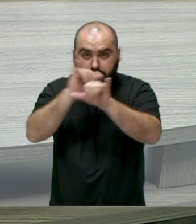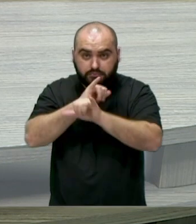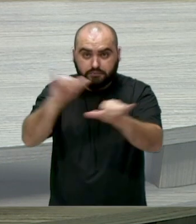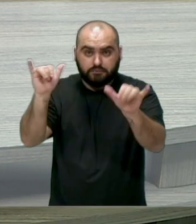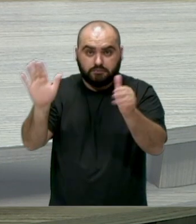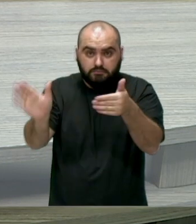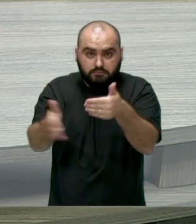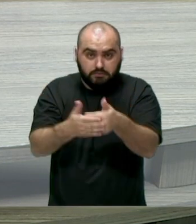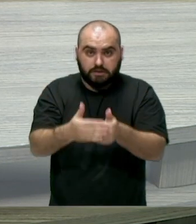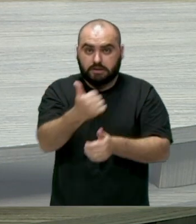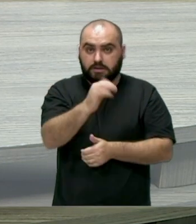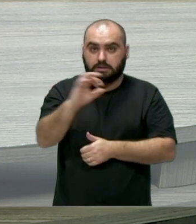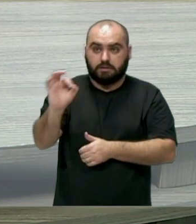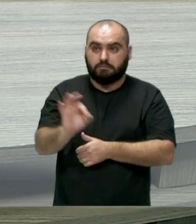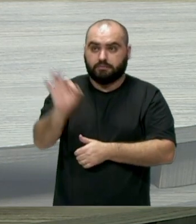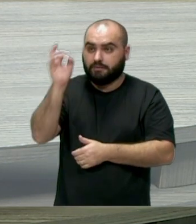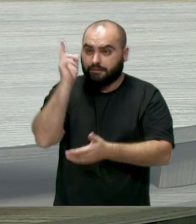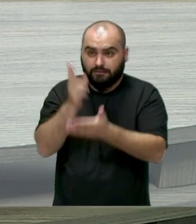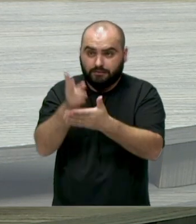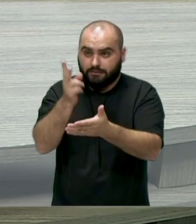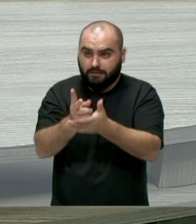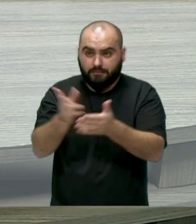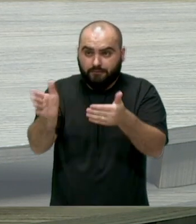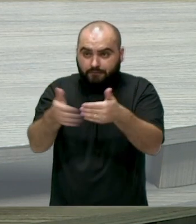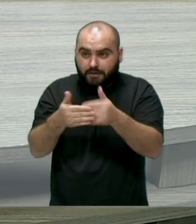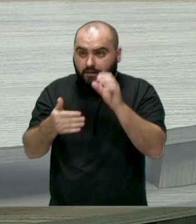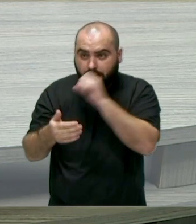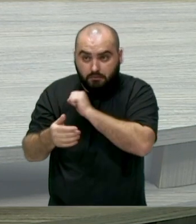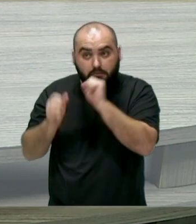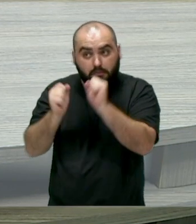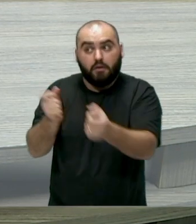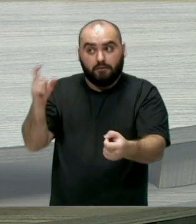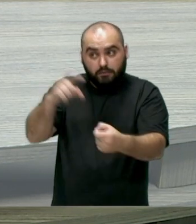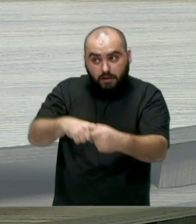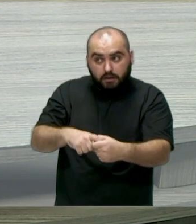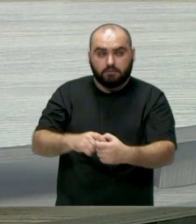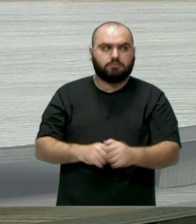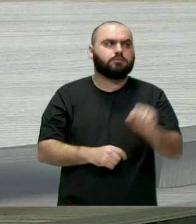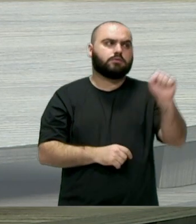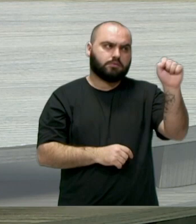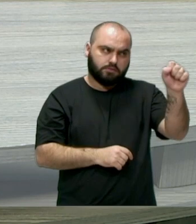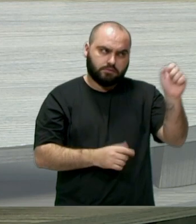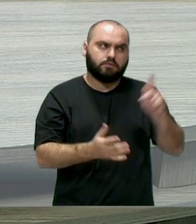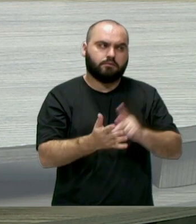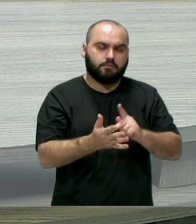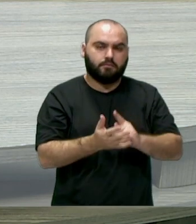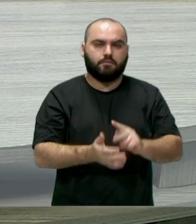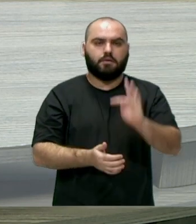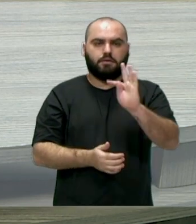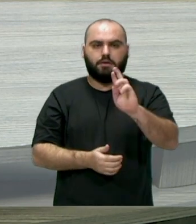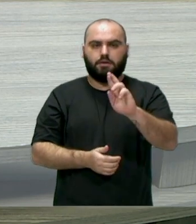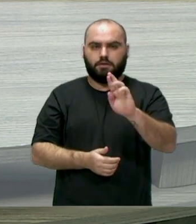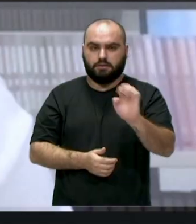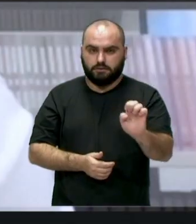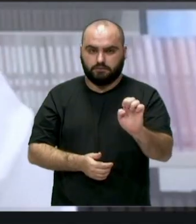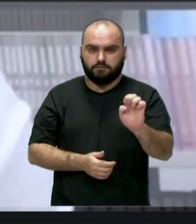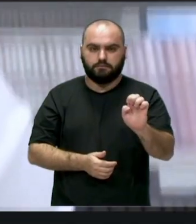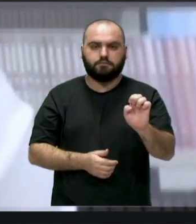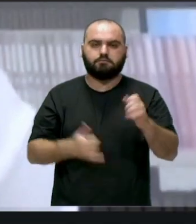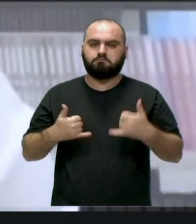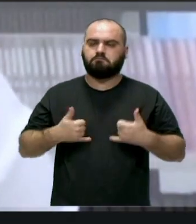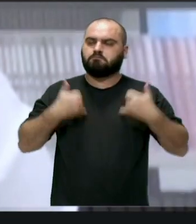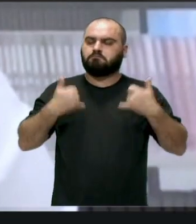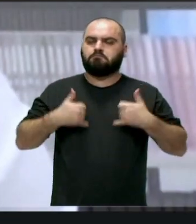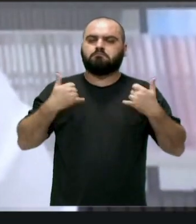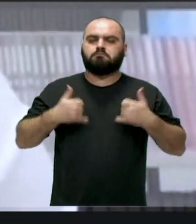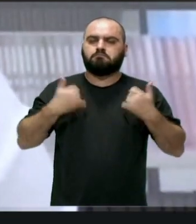apuração com 100%, pode voltar a sê-lo, né? Exatamente. E o Tribunal Regional Eleitoral, com muito orgulho